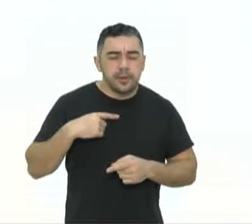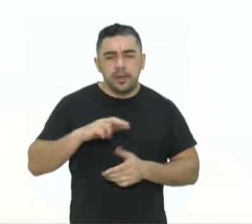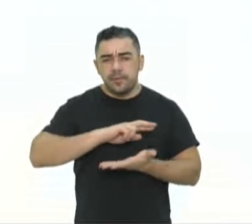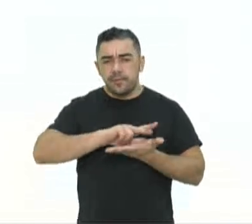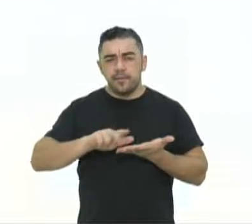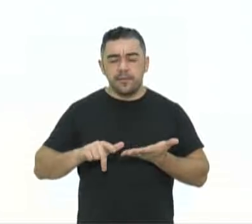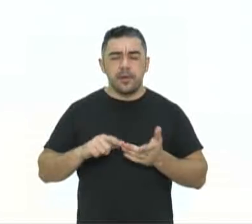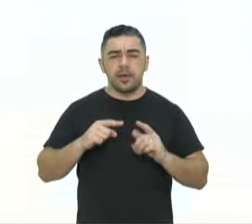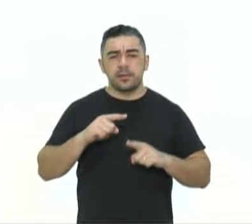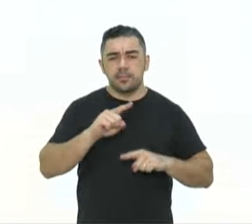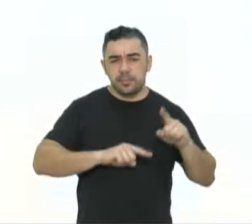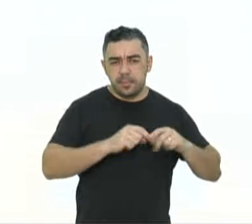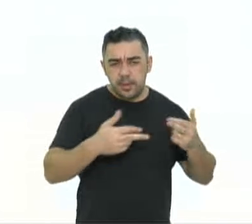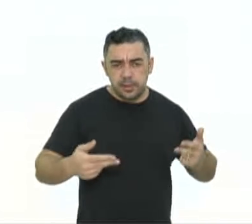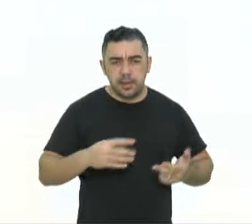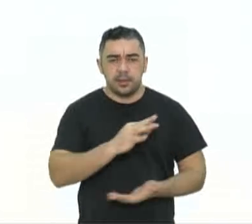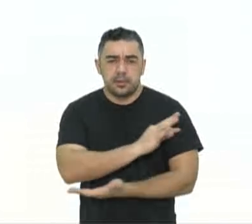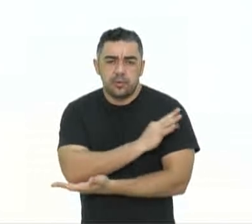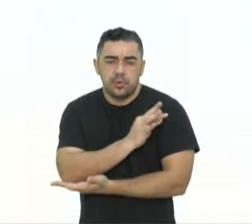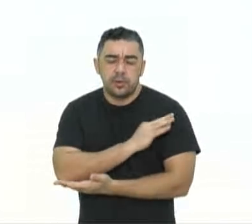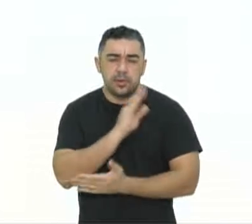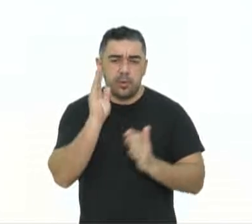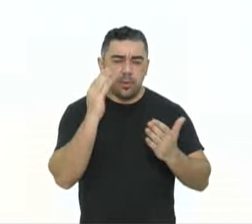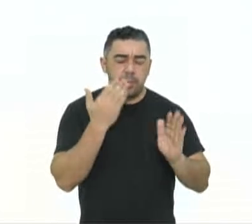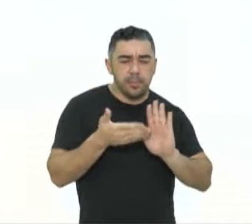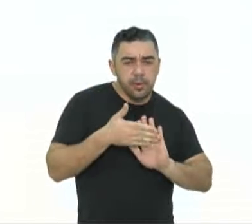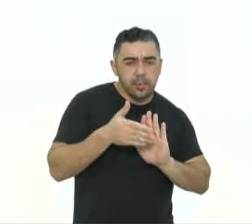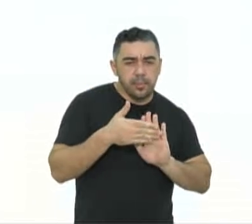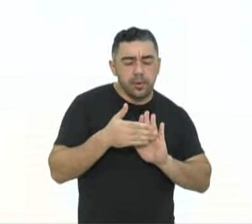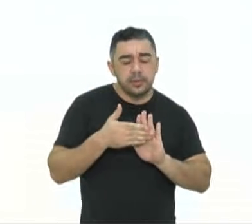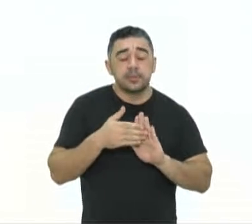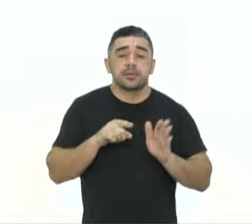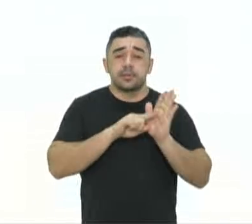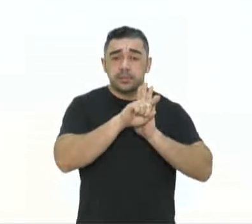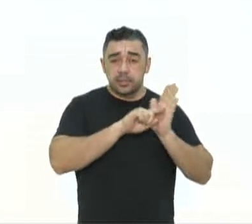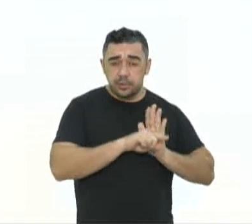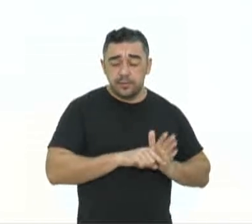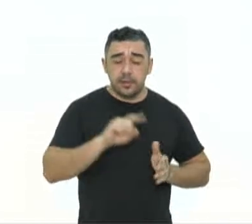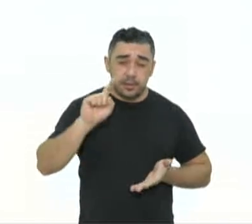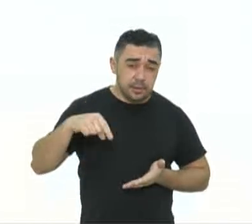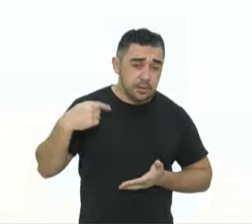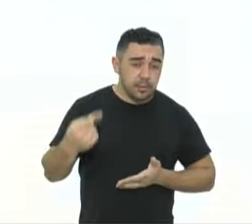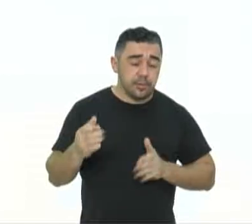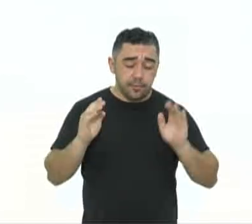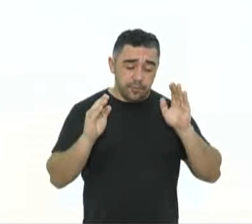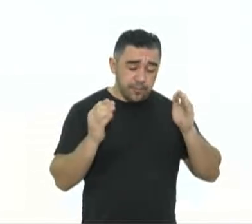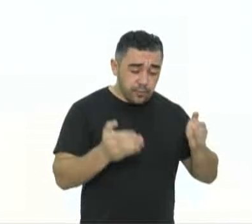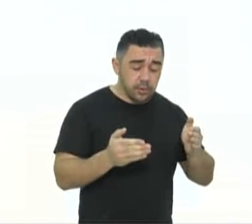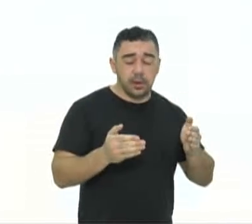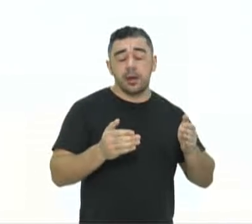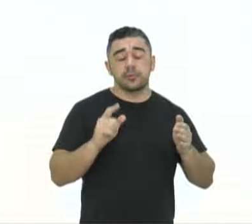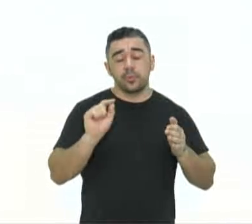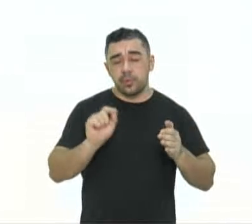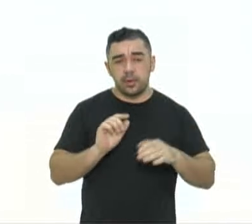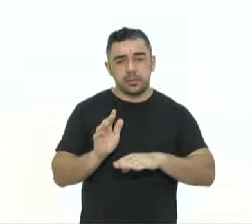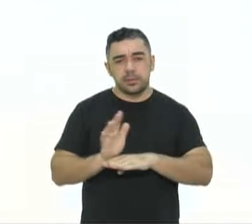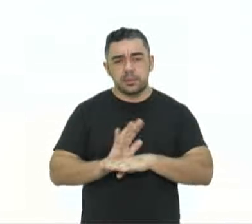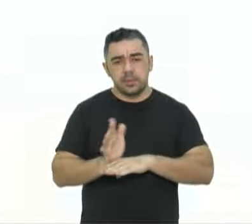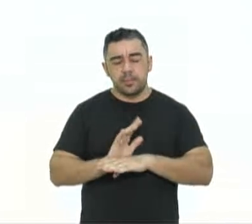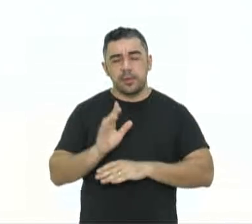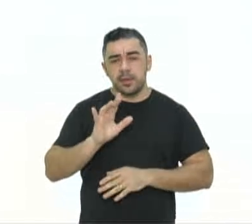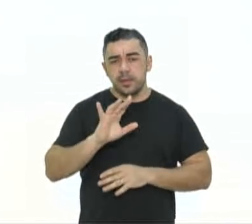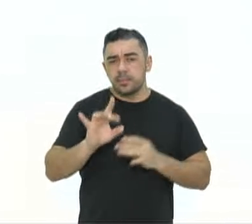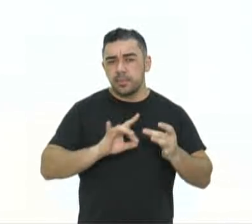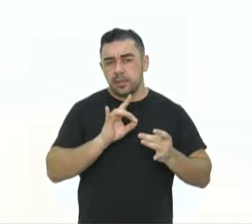aparelhos que nasceram com propósitos científicos e, posteriormente, foram direcionados para o entretenimento, em